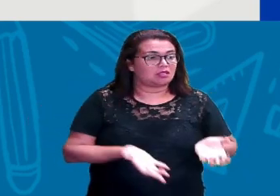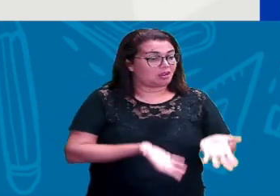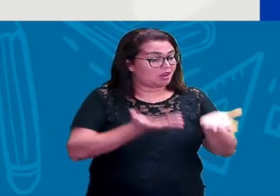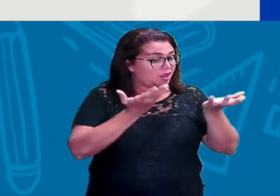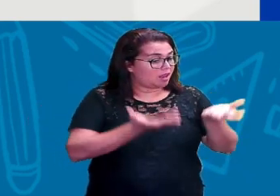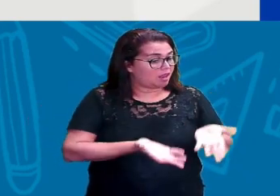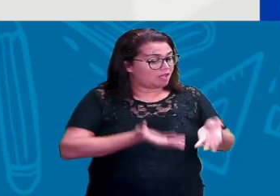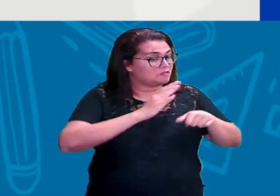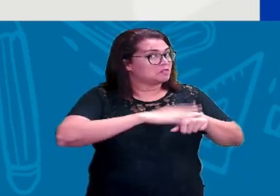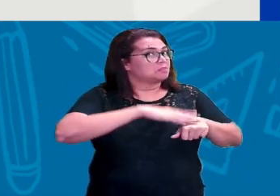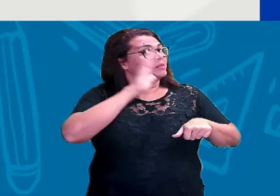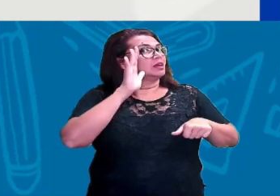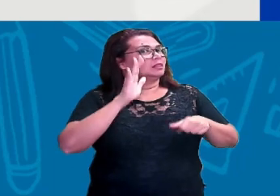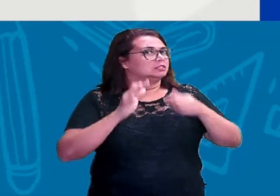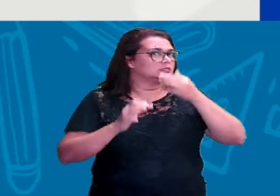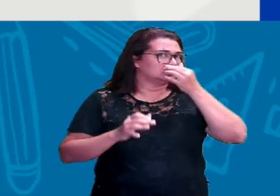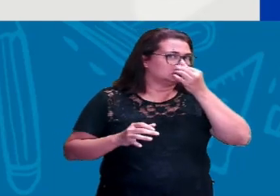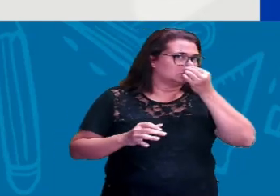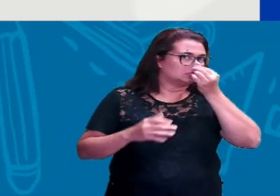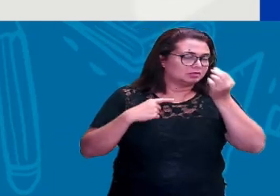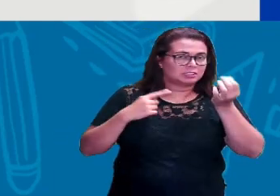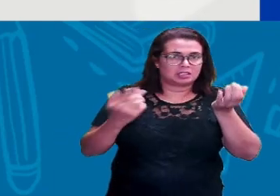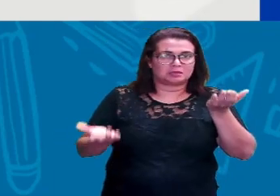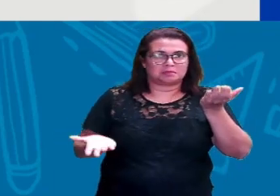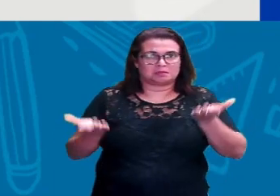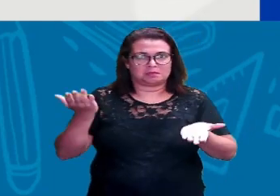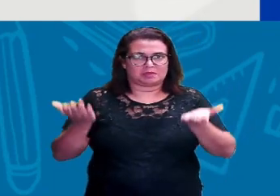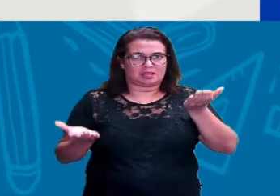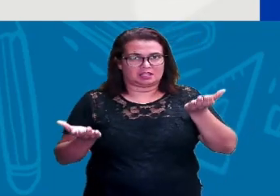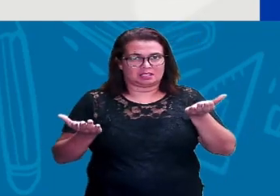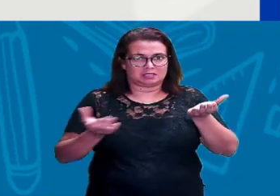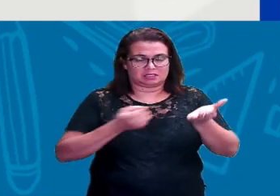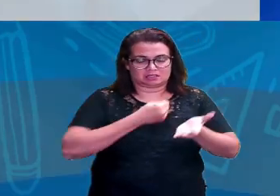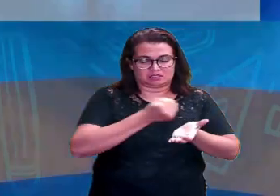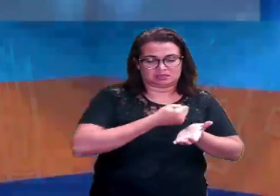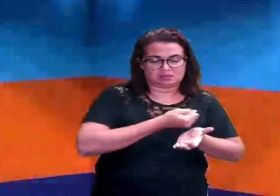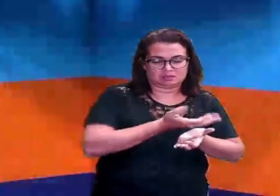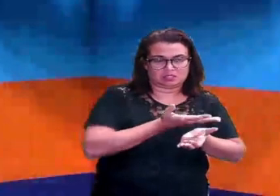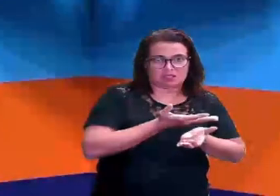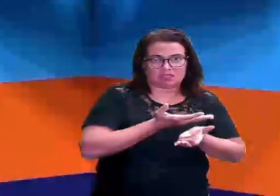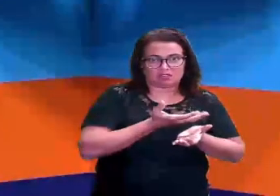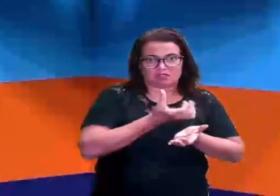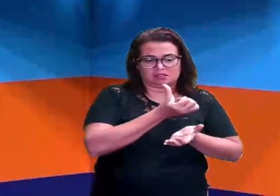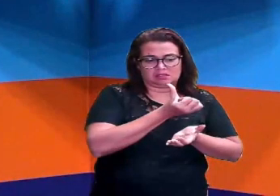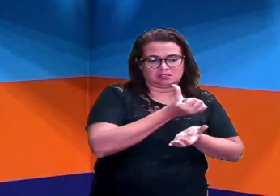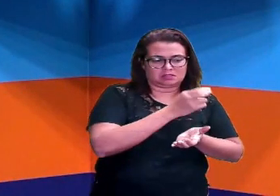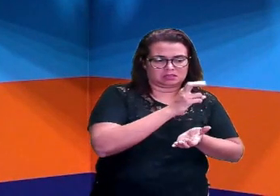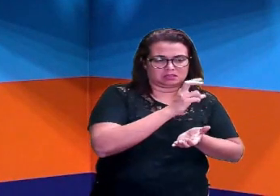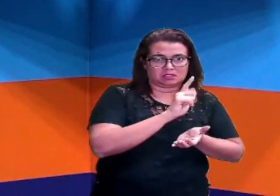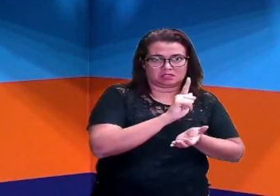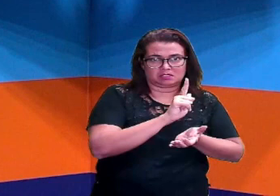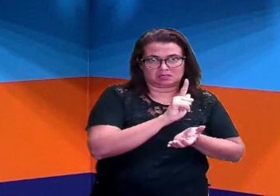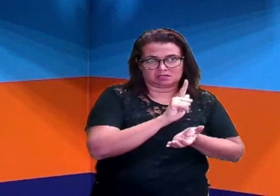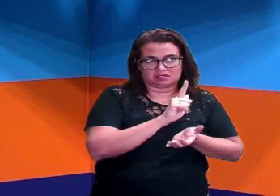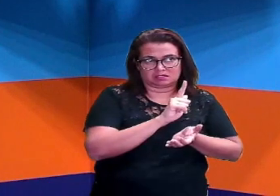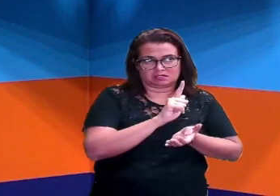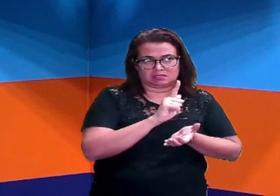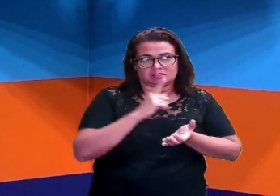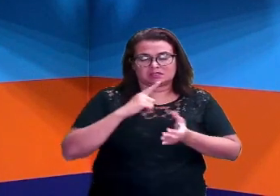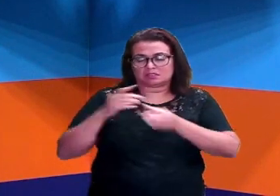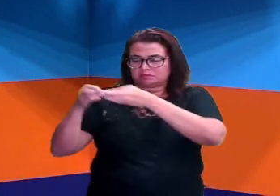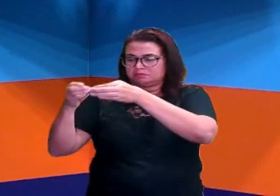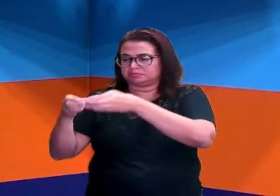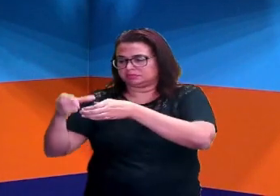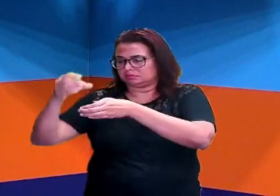Opa, tem um dado aqui na balança, está indicando aí um peso, 65 gramas, tem um pote, né, com alguns